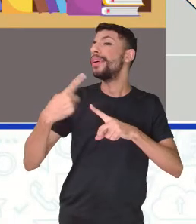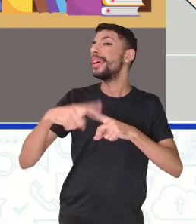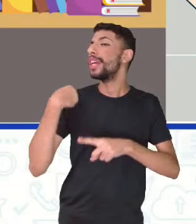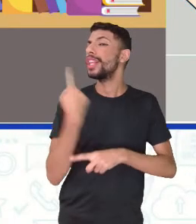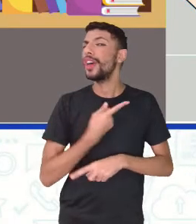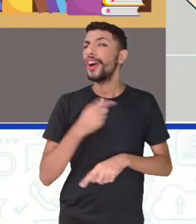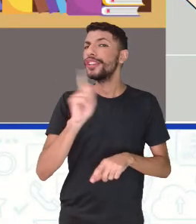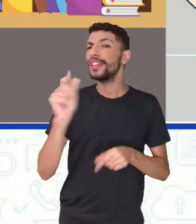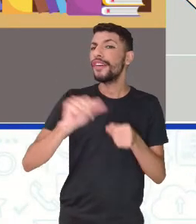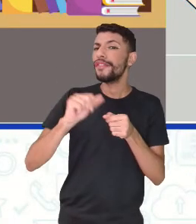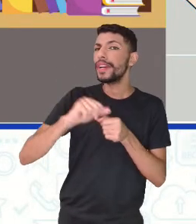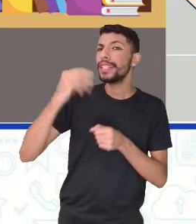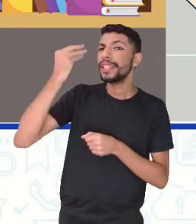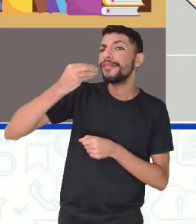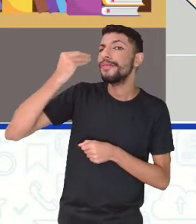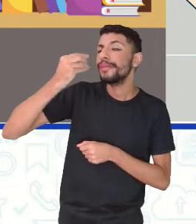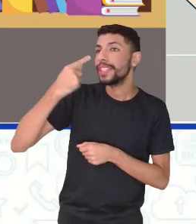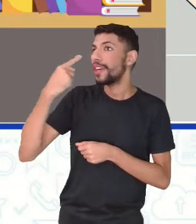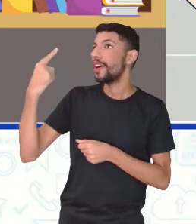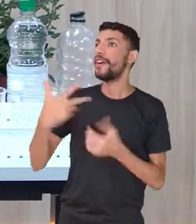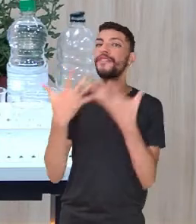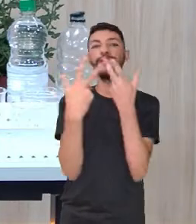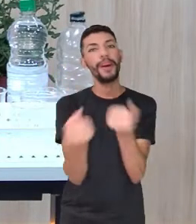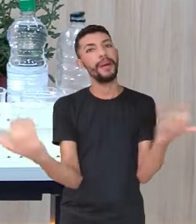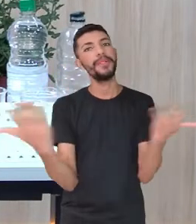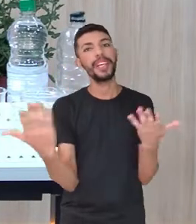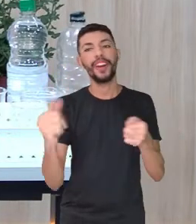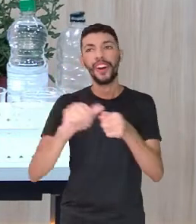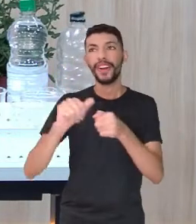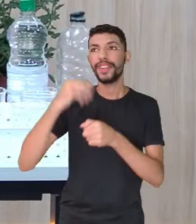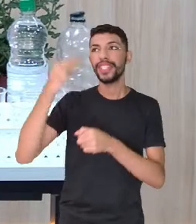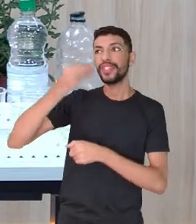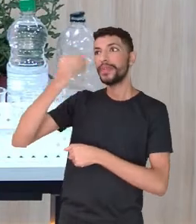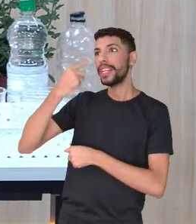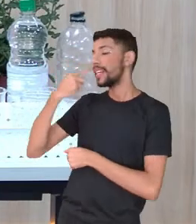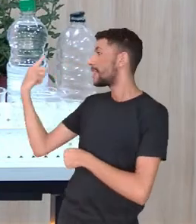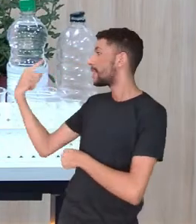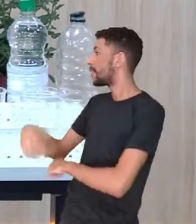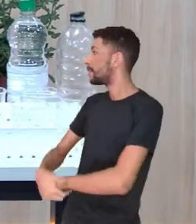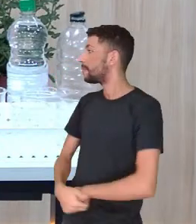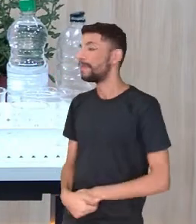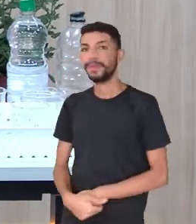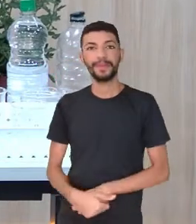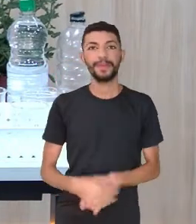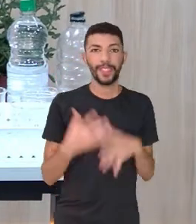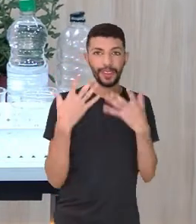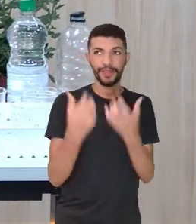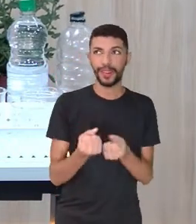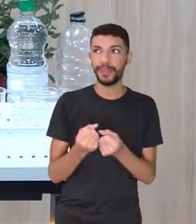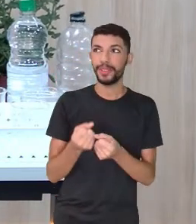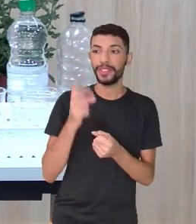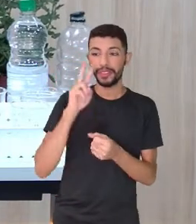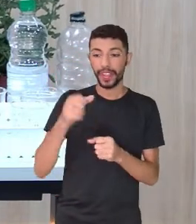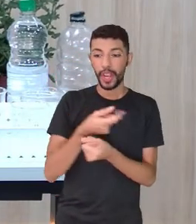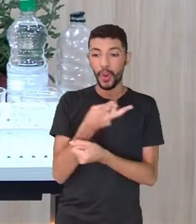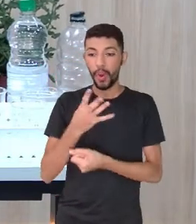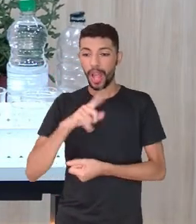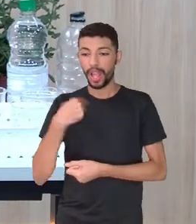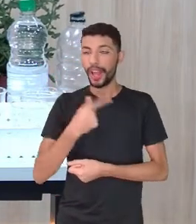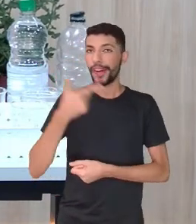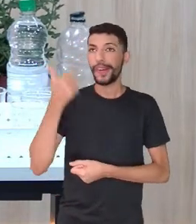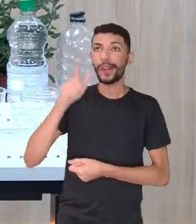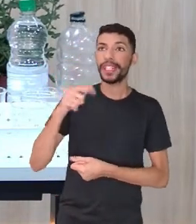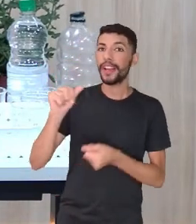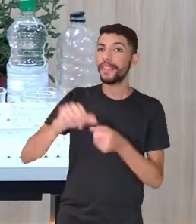experiência? Então, nós vamos agora fazer algumas experiências. Vamos lá? Vamos ver quanto a gente consegue fazer hoje. As que a gente não